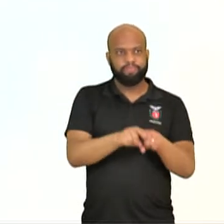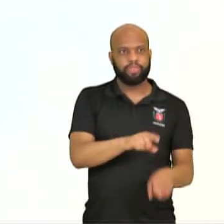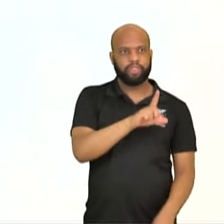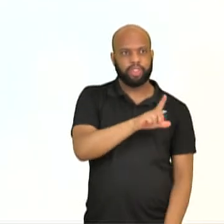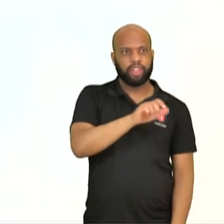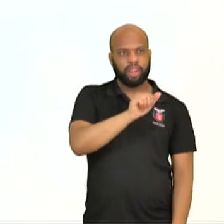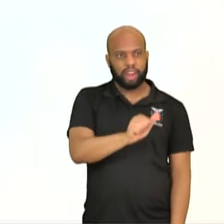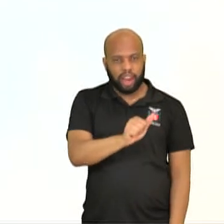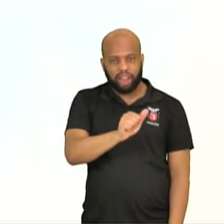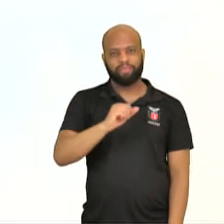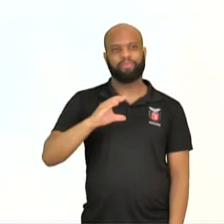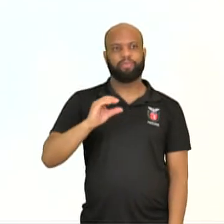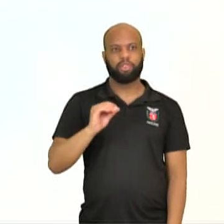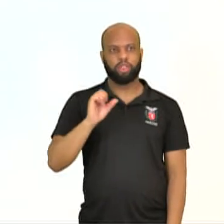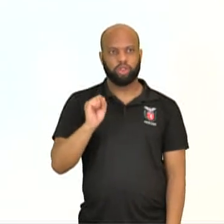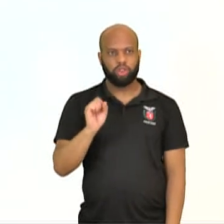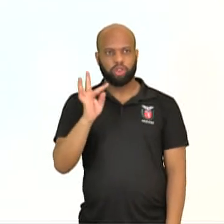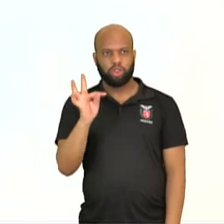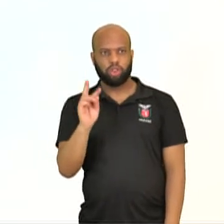o gênero.